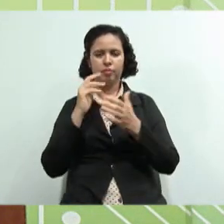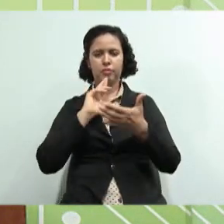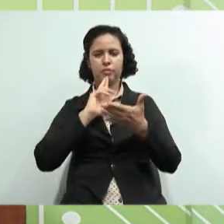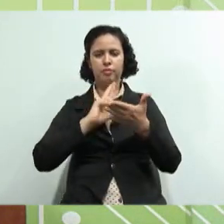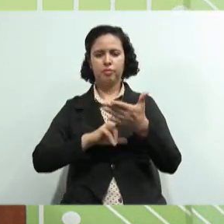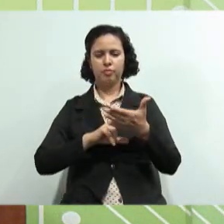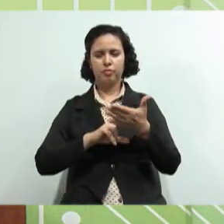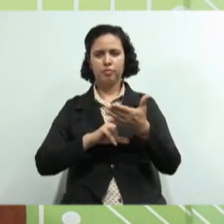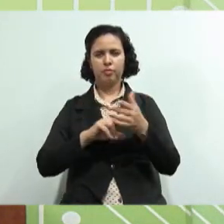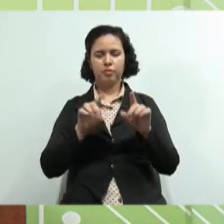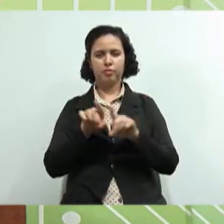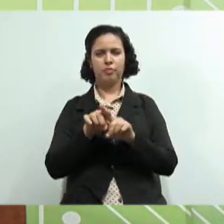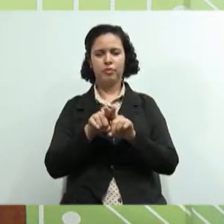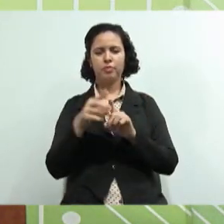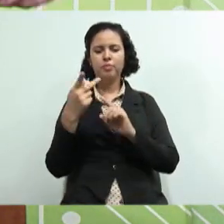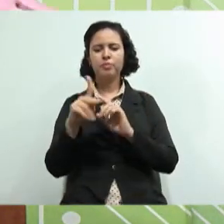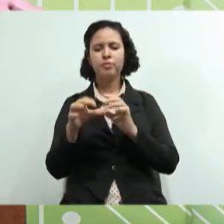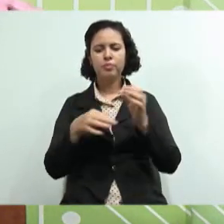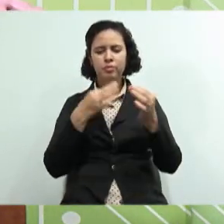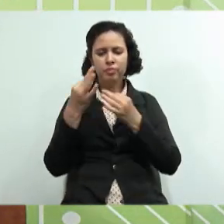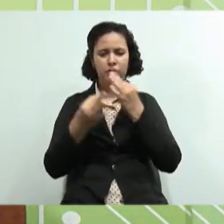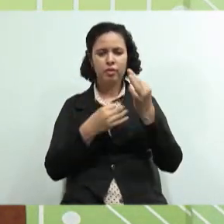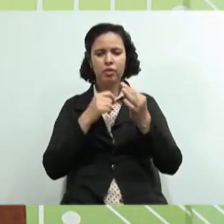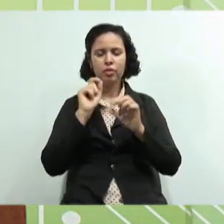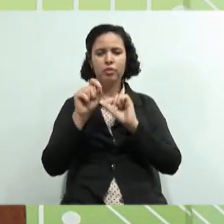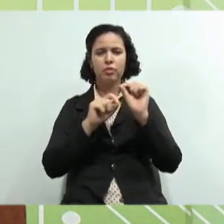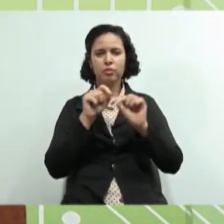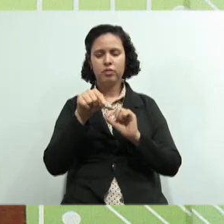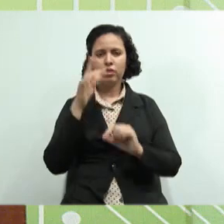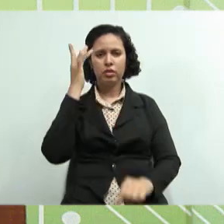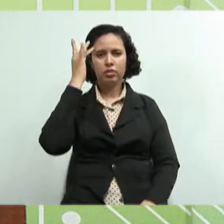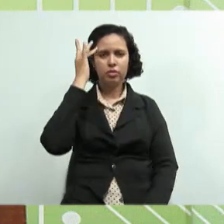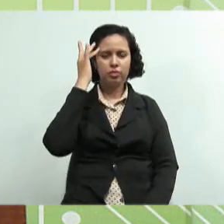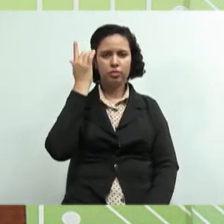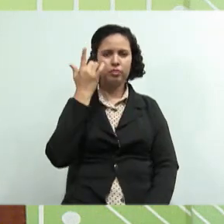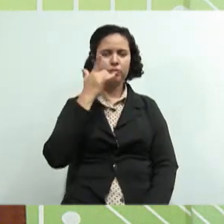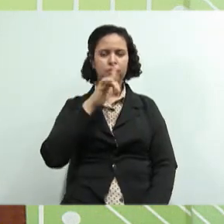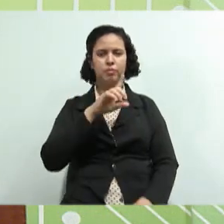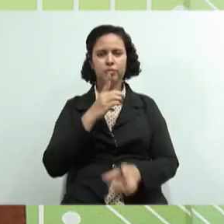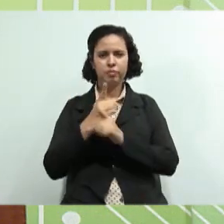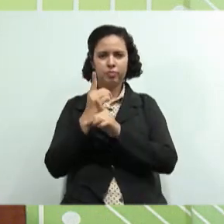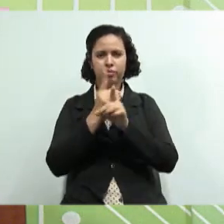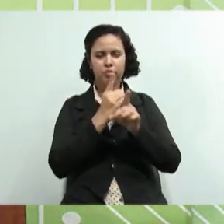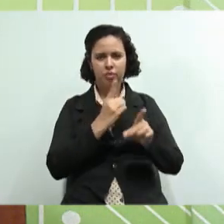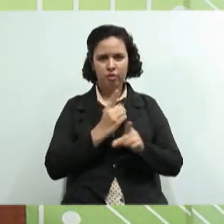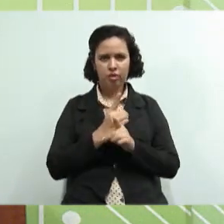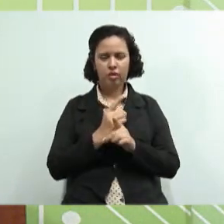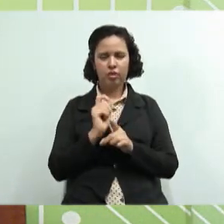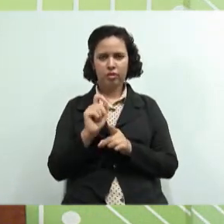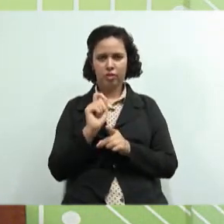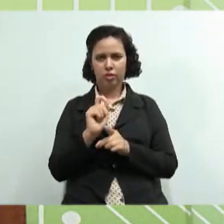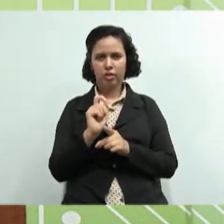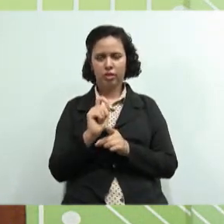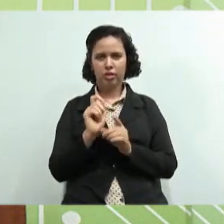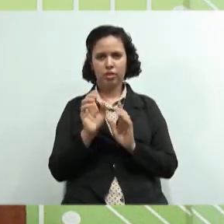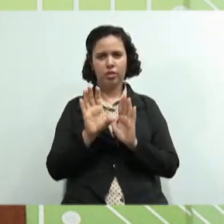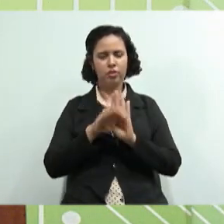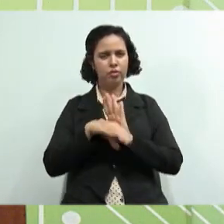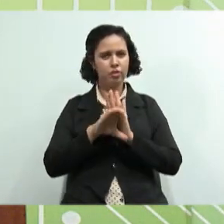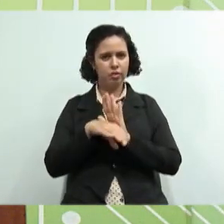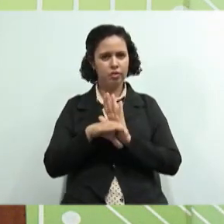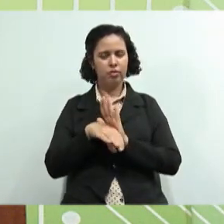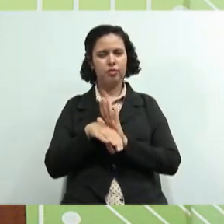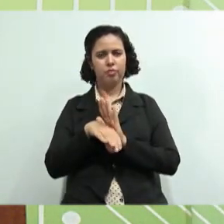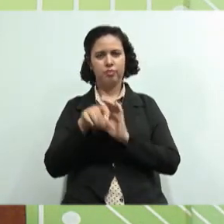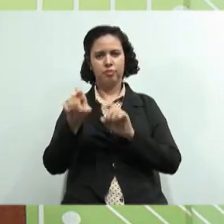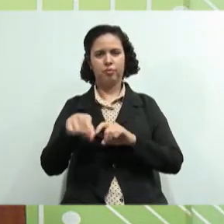gente, mande o seu comentário, o que você achou da nossa aula? Você consegue se identificar com esse conteúdo de agricultura familiar? A gente sabe que o